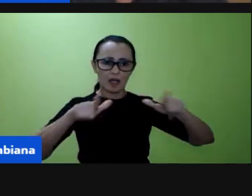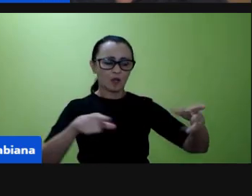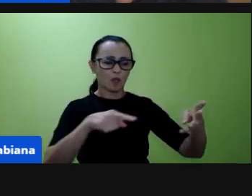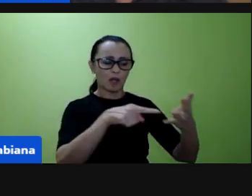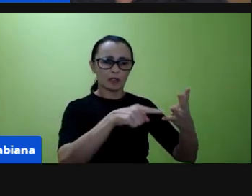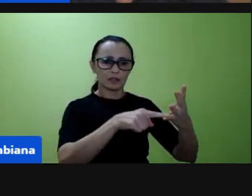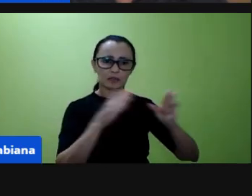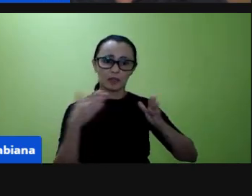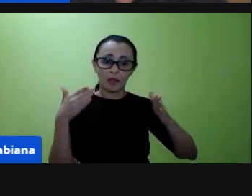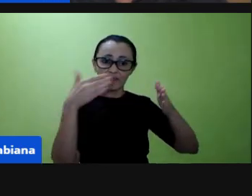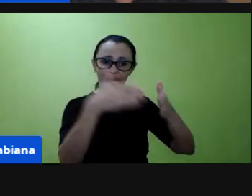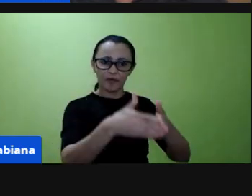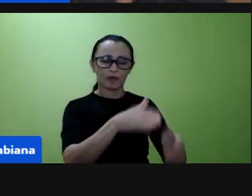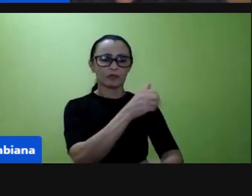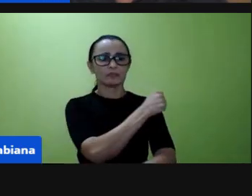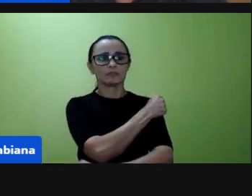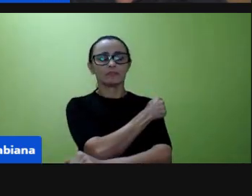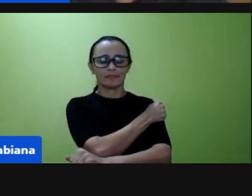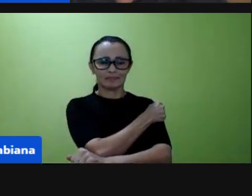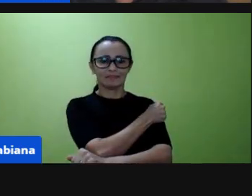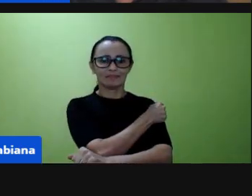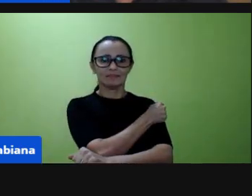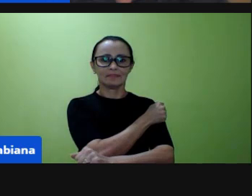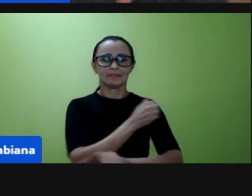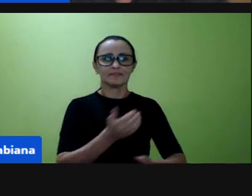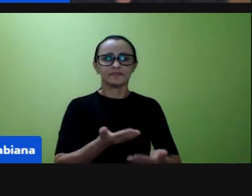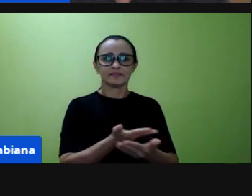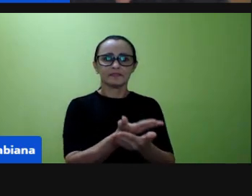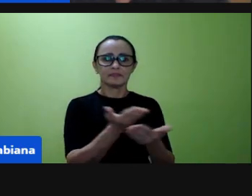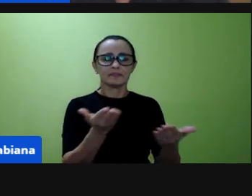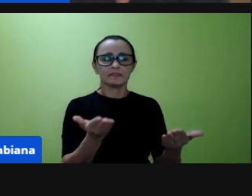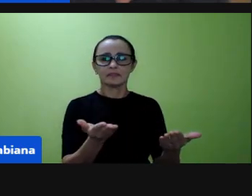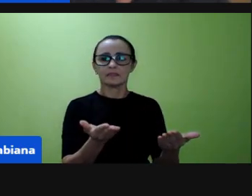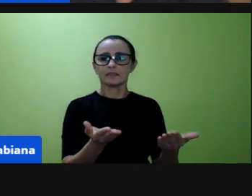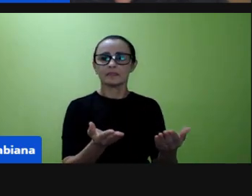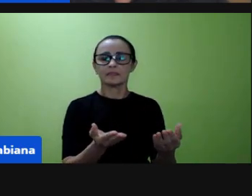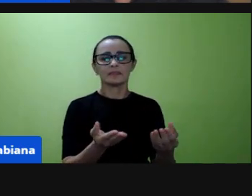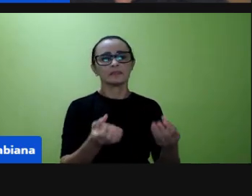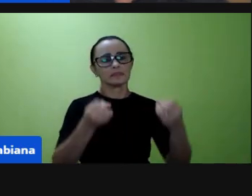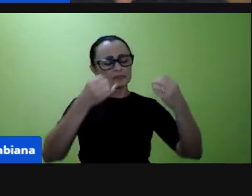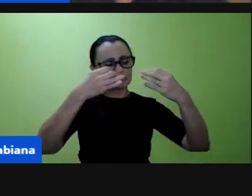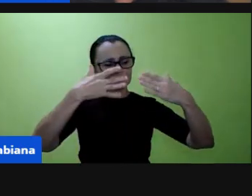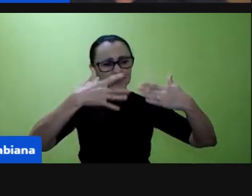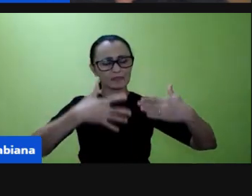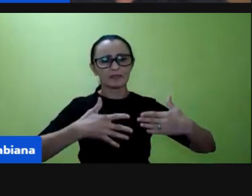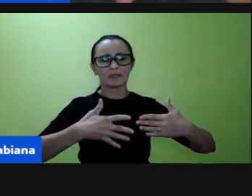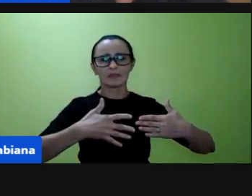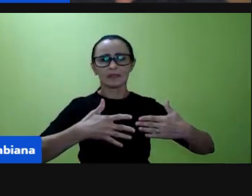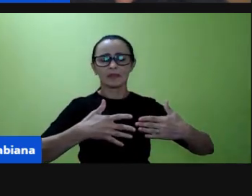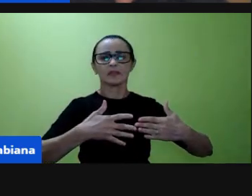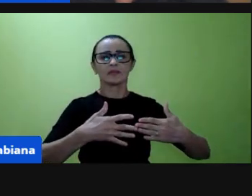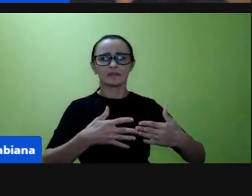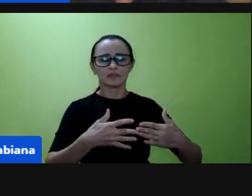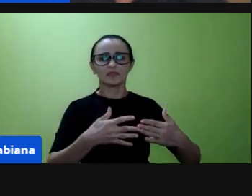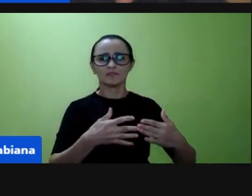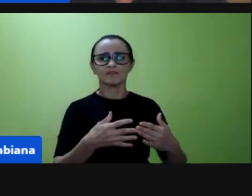aluno. Vocês exploraram de forma muito pertinente essas 4